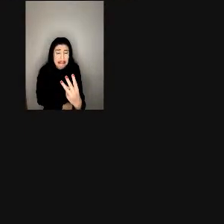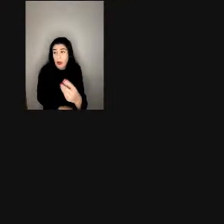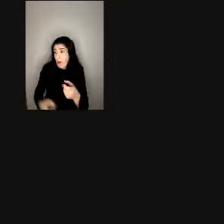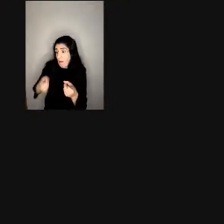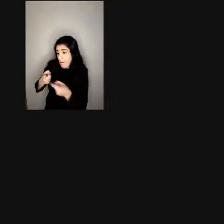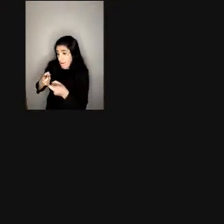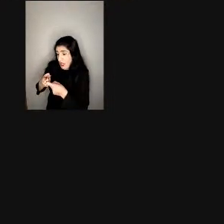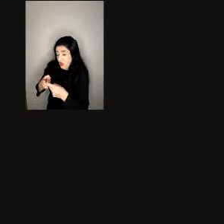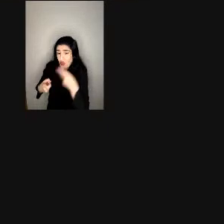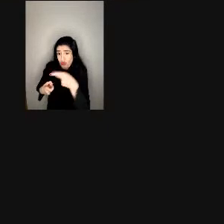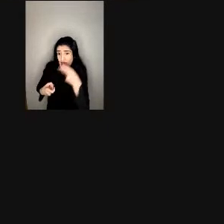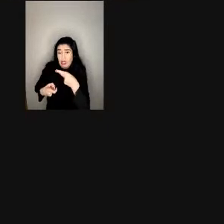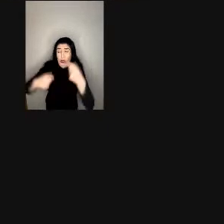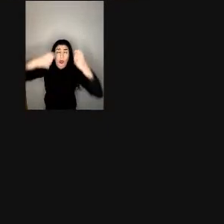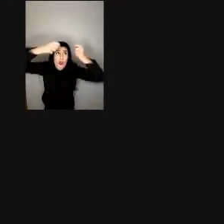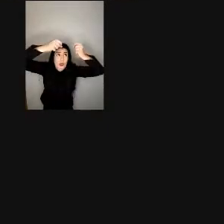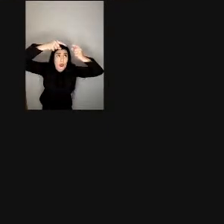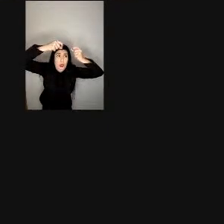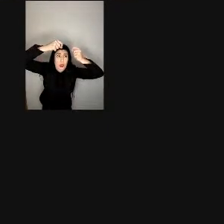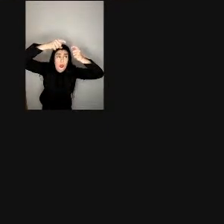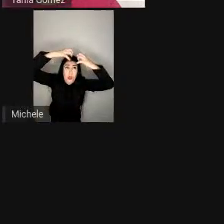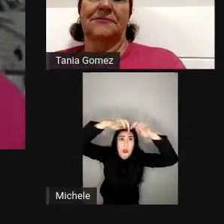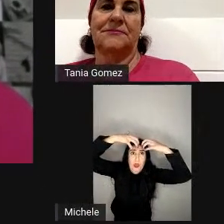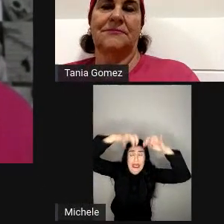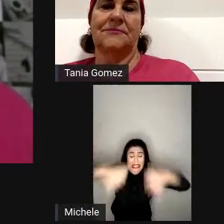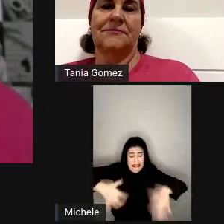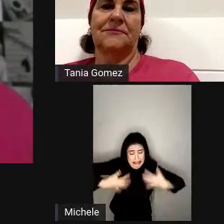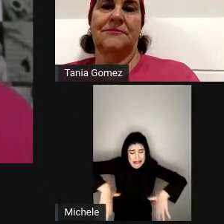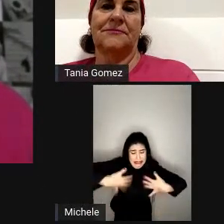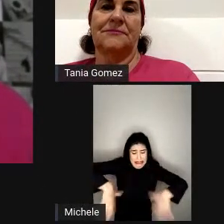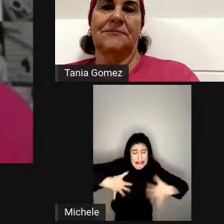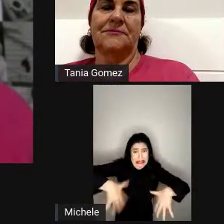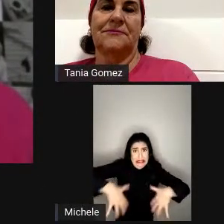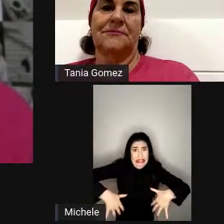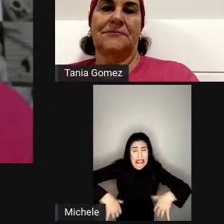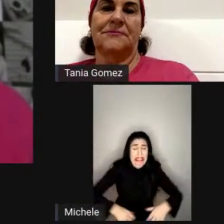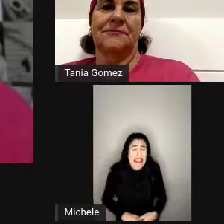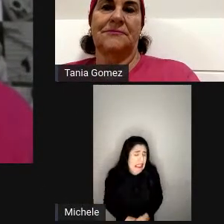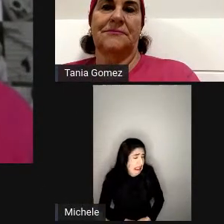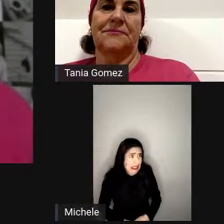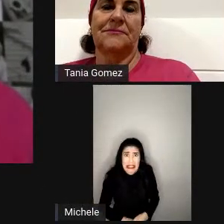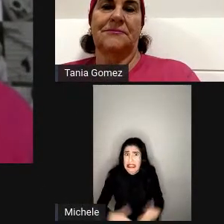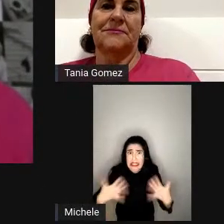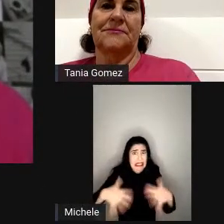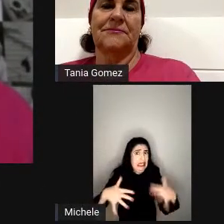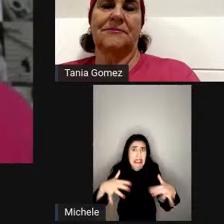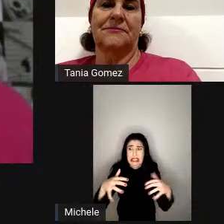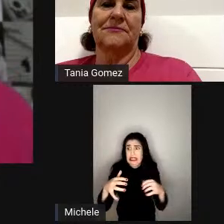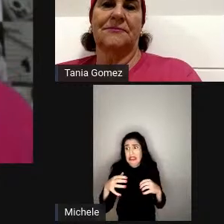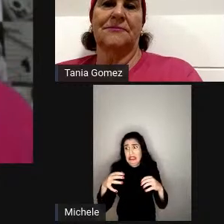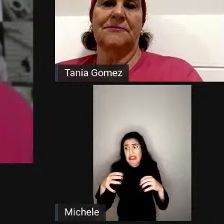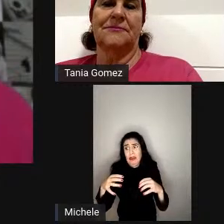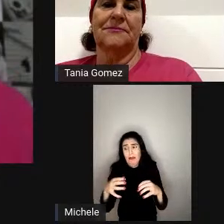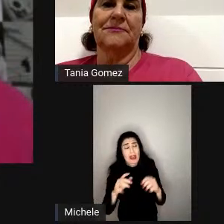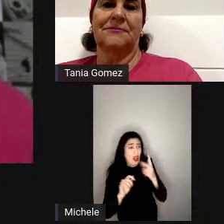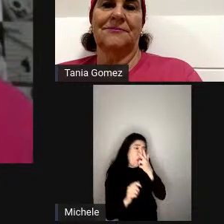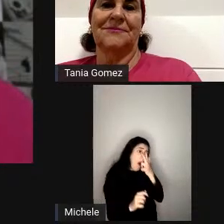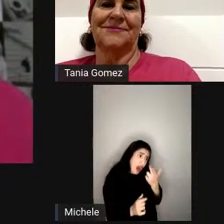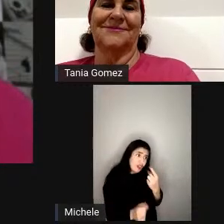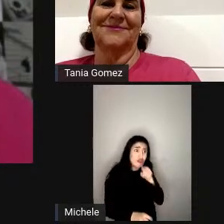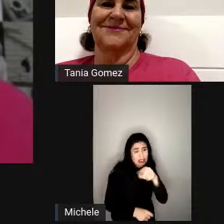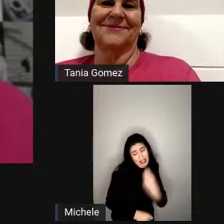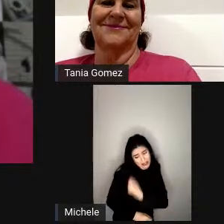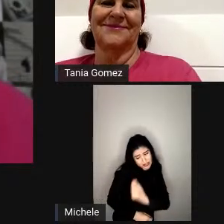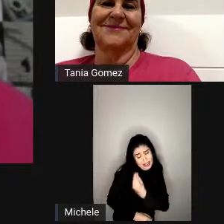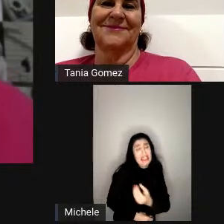é um câncer super sério, tal, mas vai ser um tratamento horrível, vai ter muito problema, mas acho que você sobrevive.